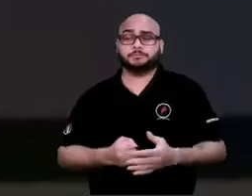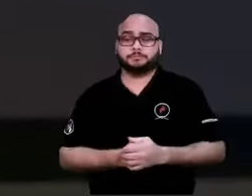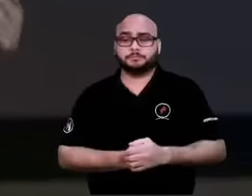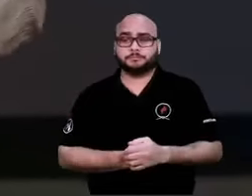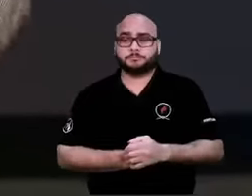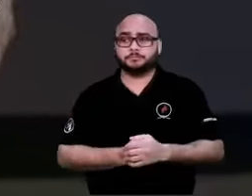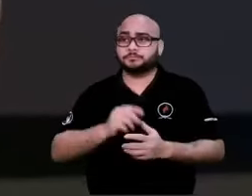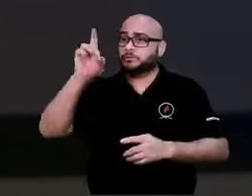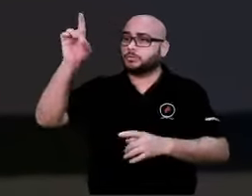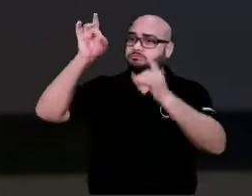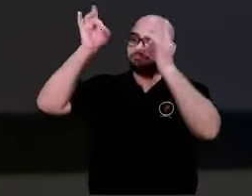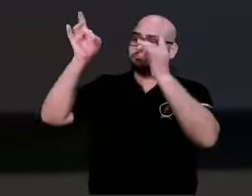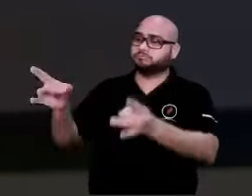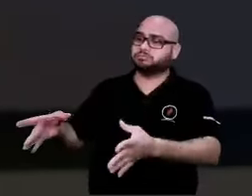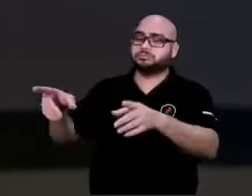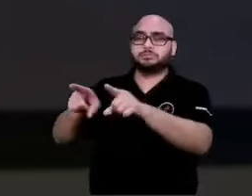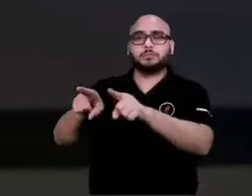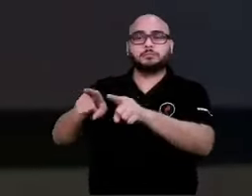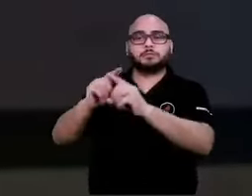abandonei.